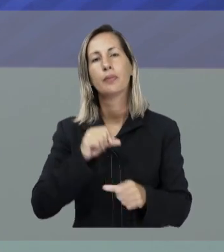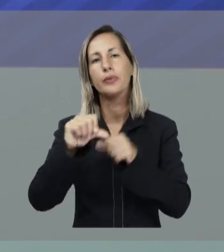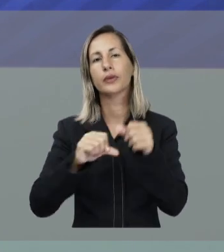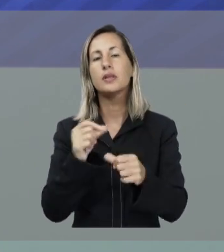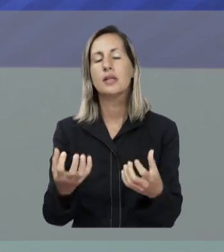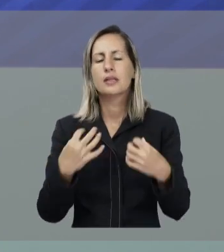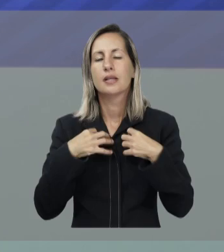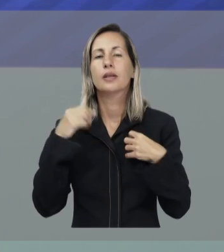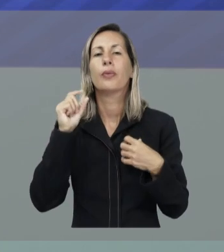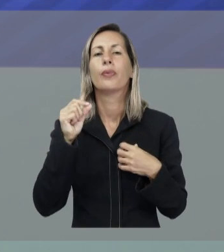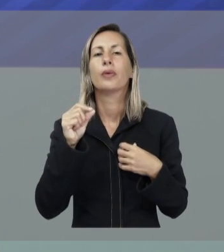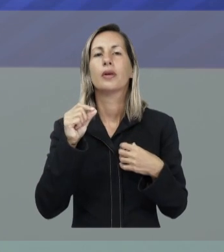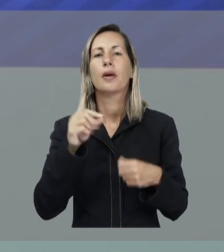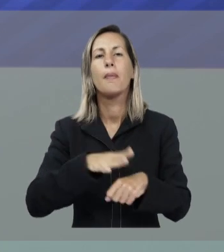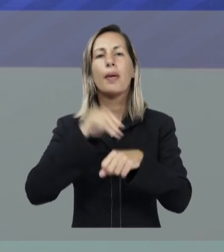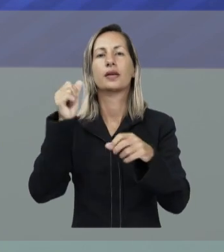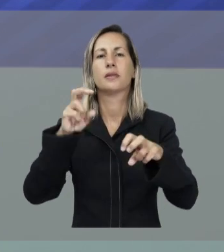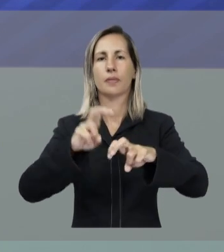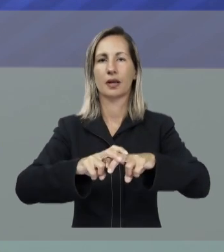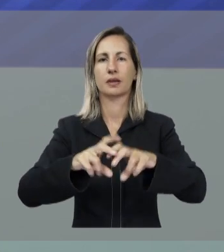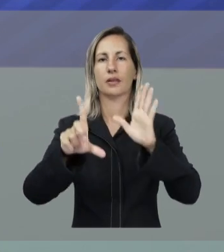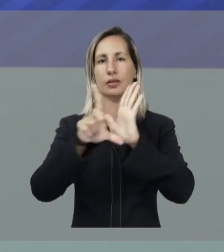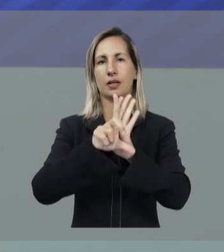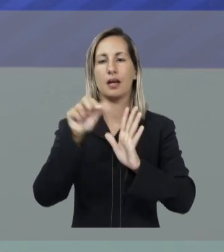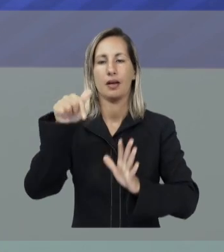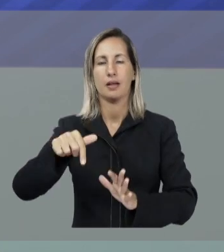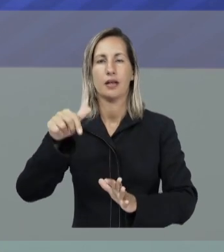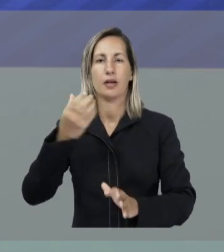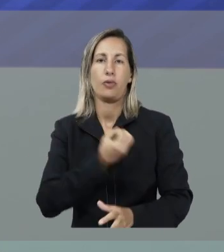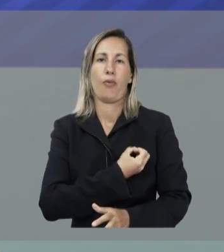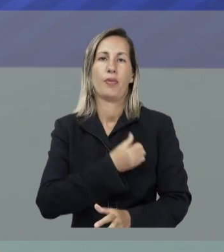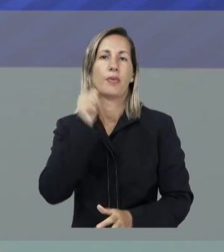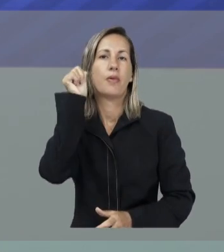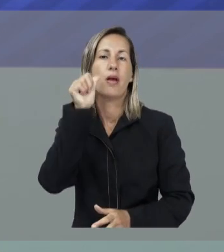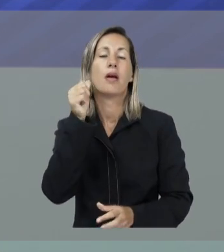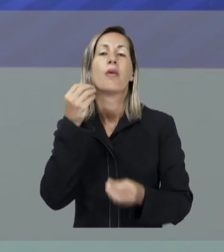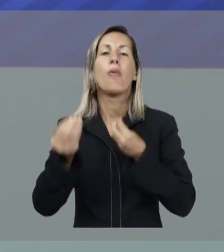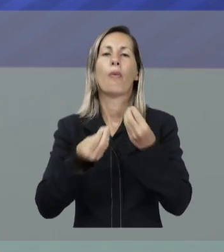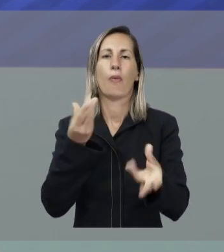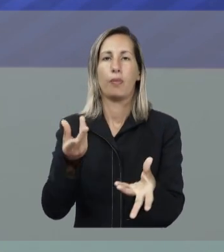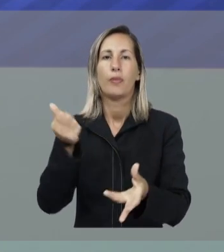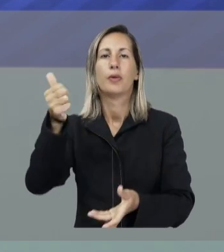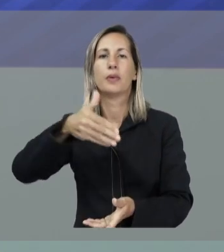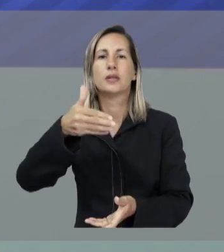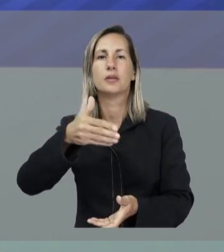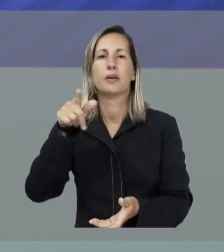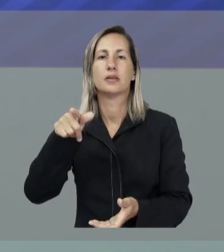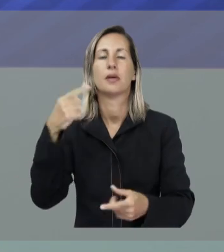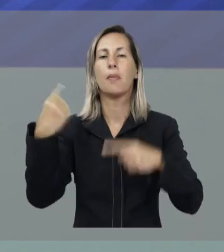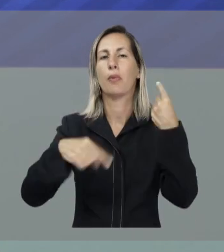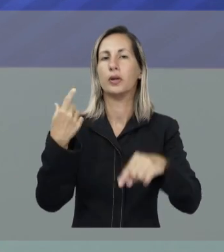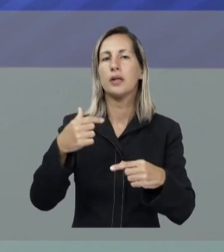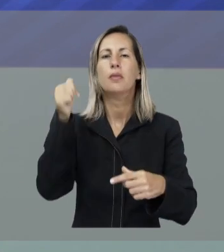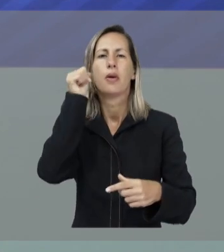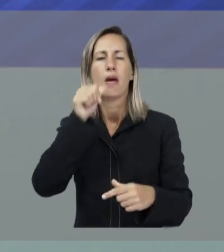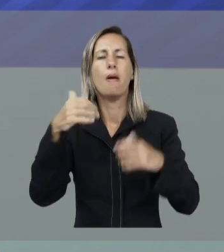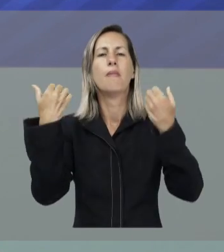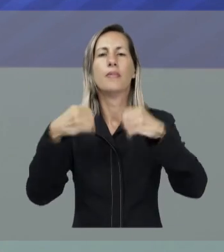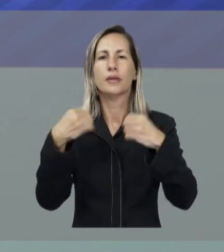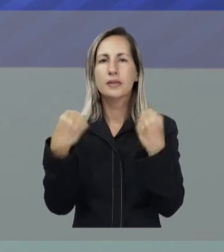se sente fazendo parte de uma das maiores bancadas legislativas aqui da Câmara? Como é que está essa participação da mulher na política? A mulher precisa